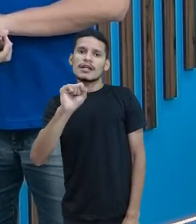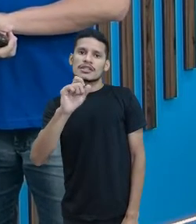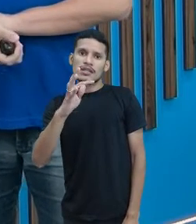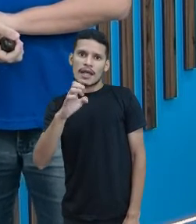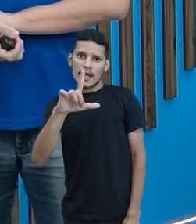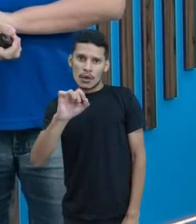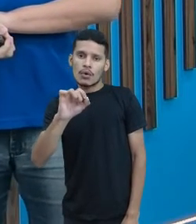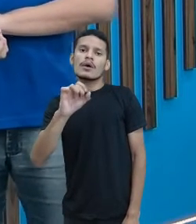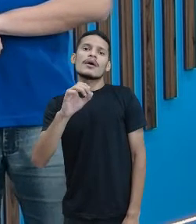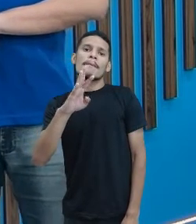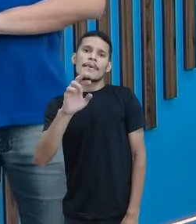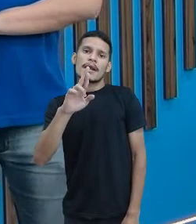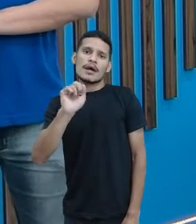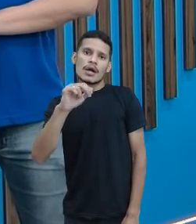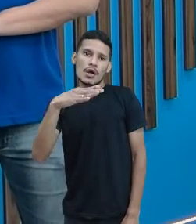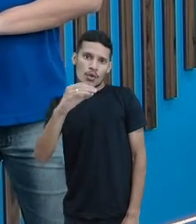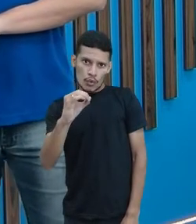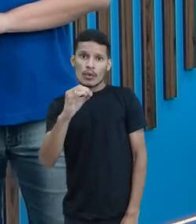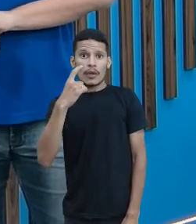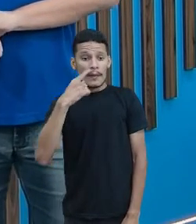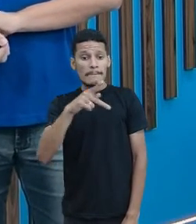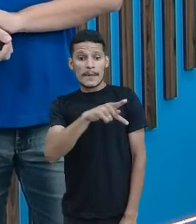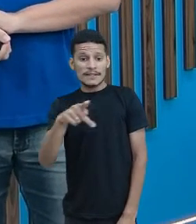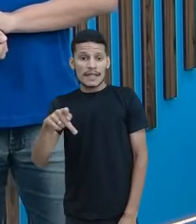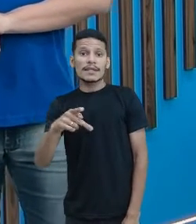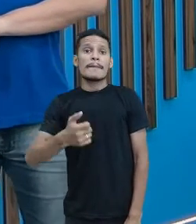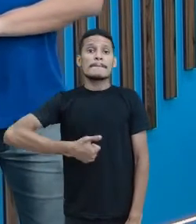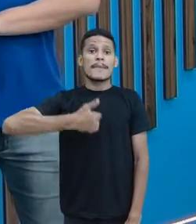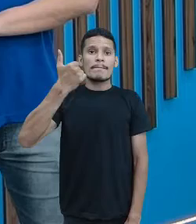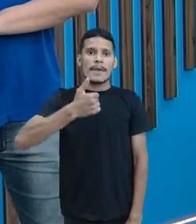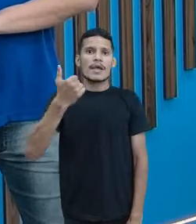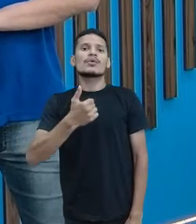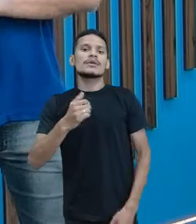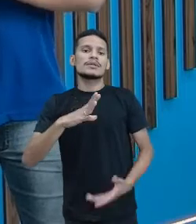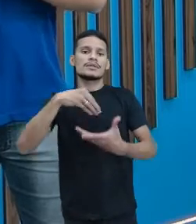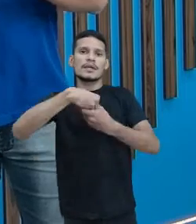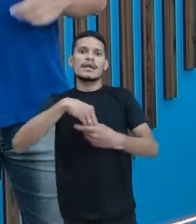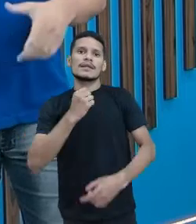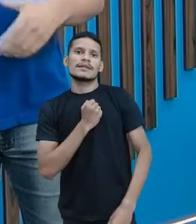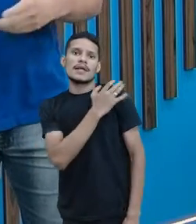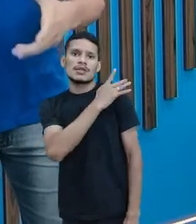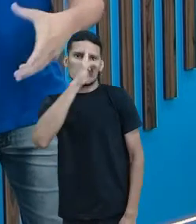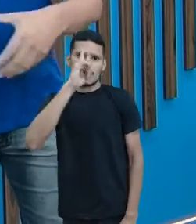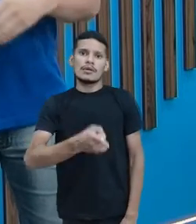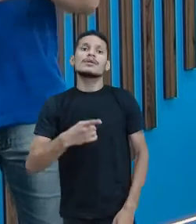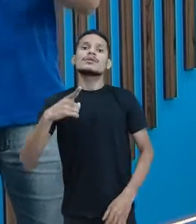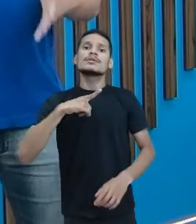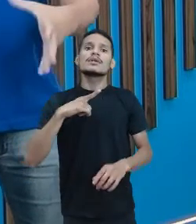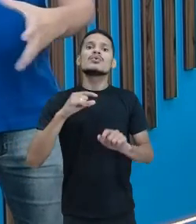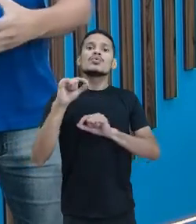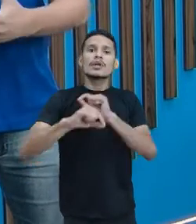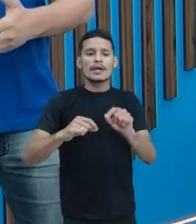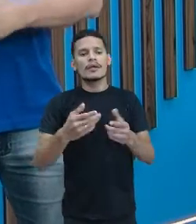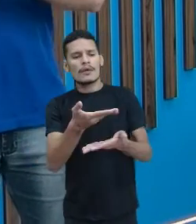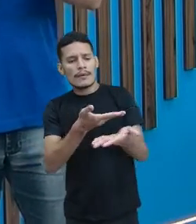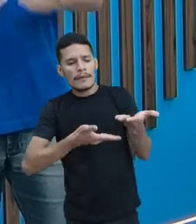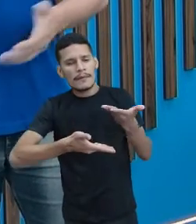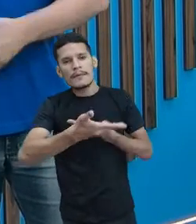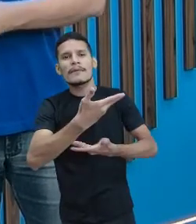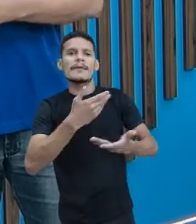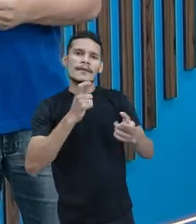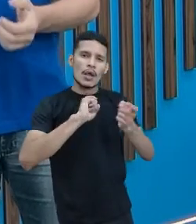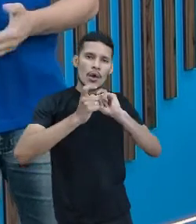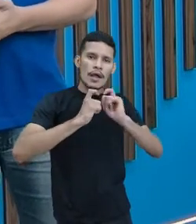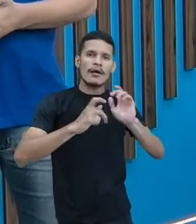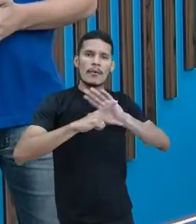Alencar Castelo Branco, então foi o primeiro presidente da ditadura, era um sujeito que tinha um trânsito muito bom entre os militares, que dialogava